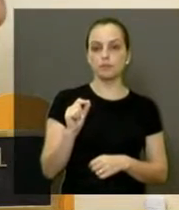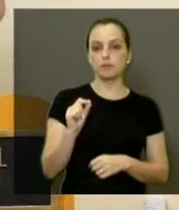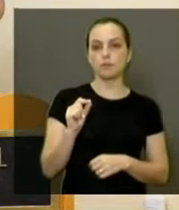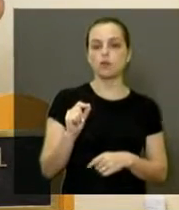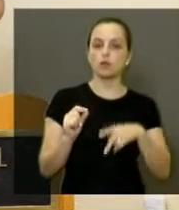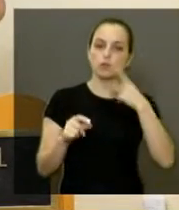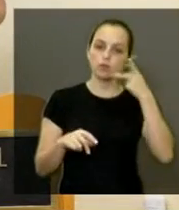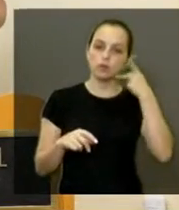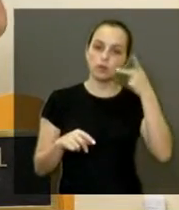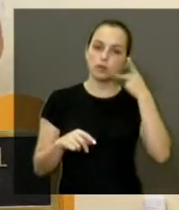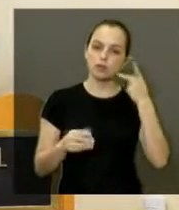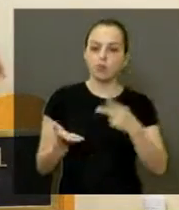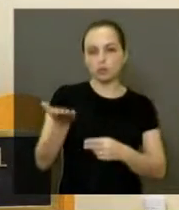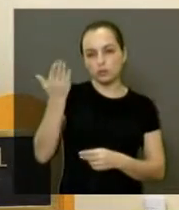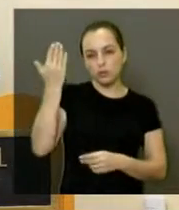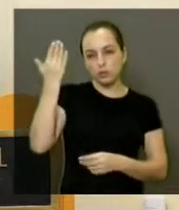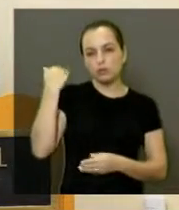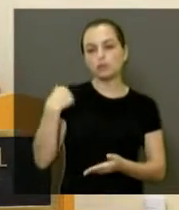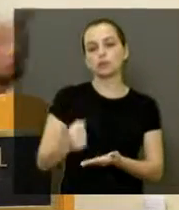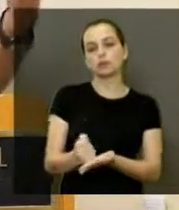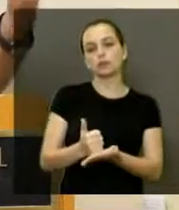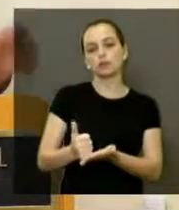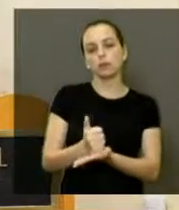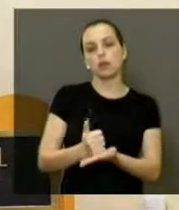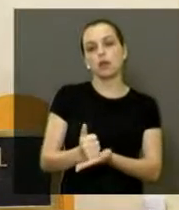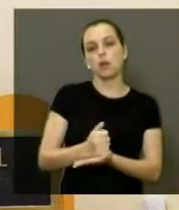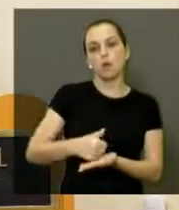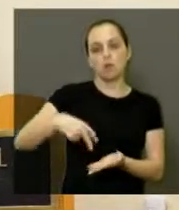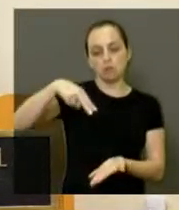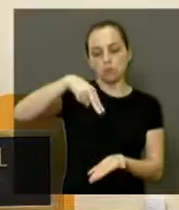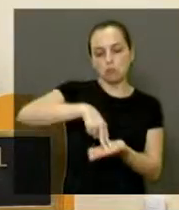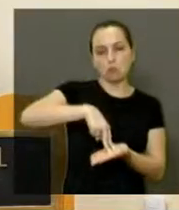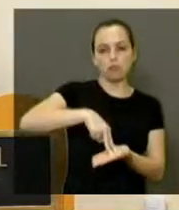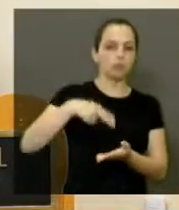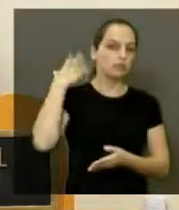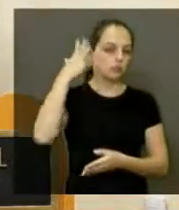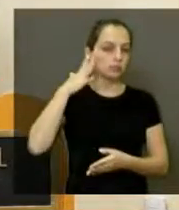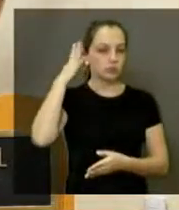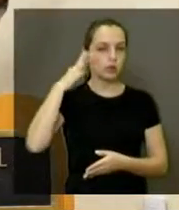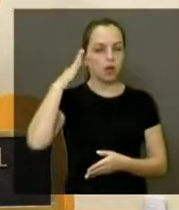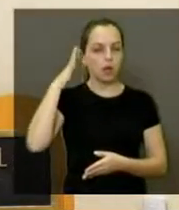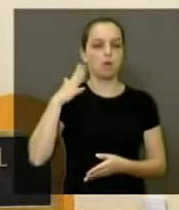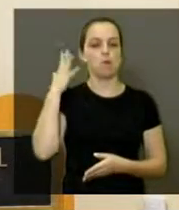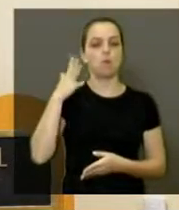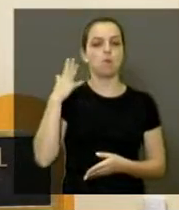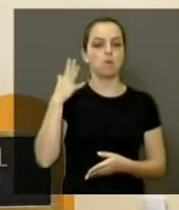os vereadores da época da base subiam aqui e teciam